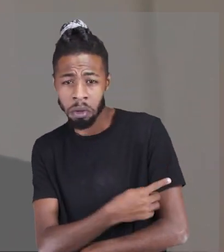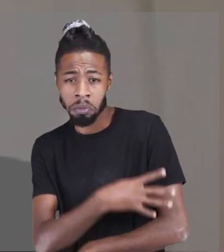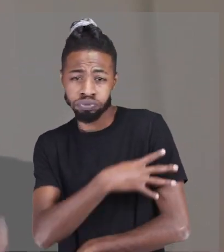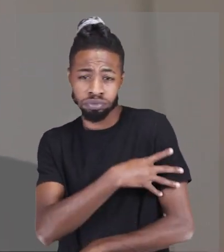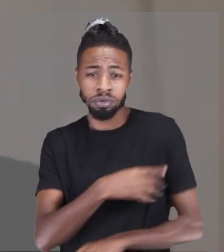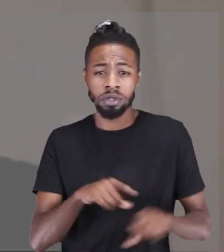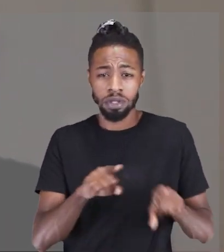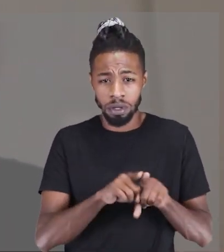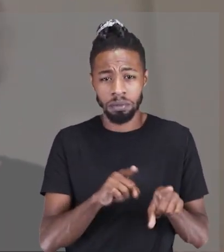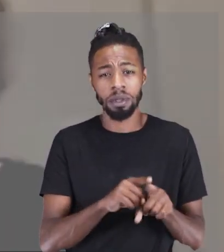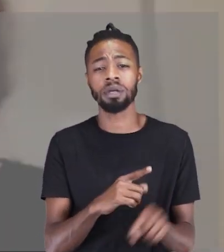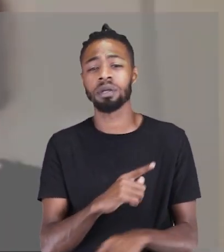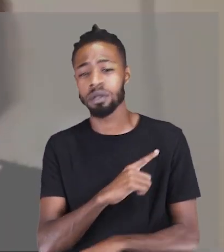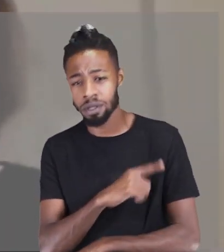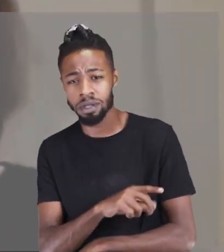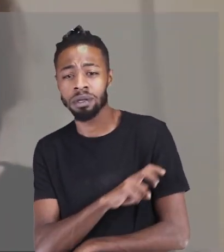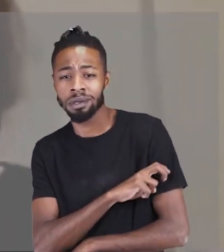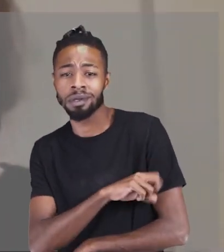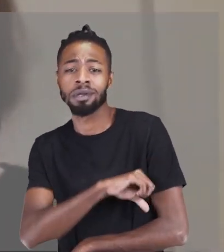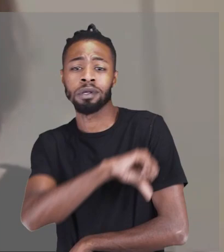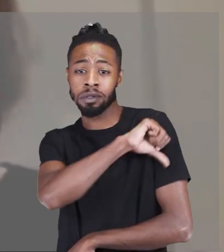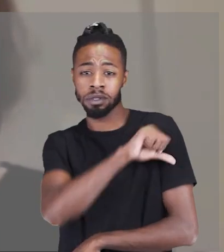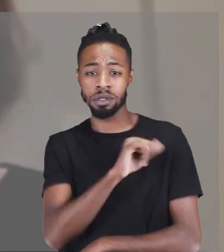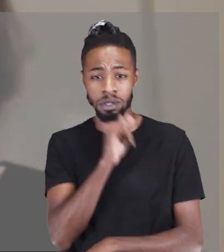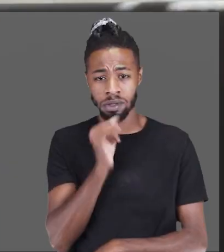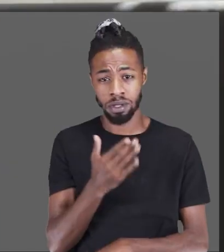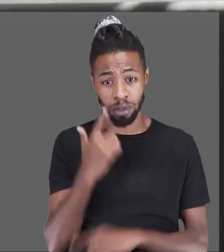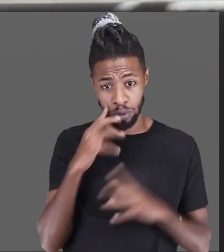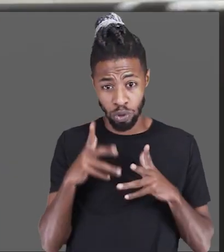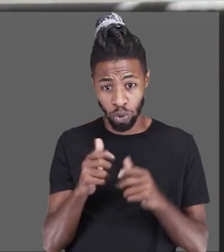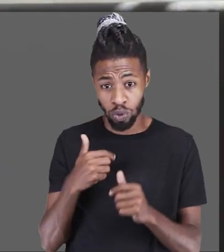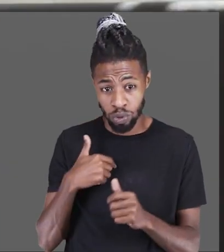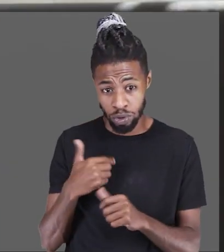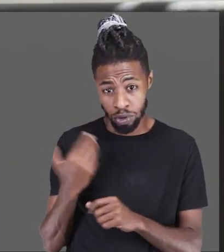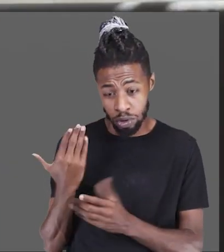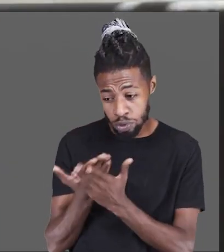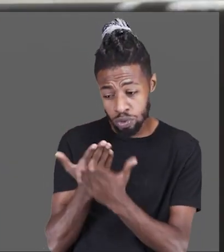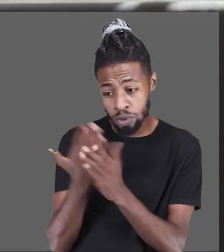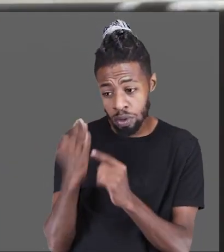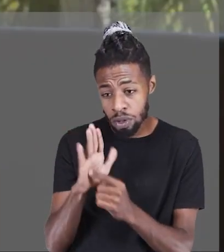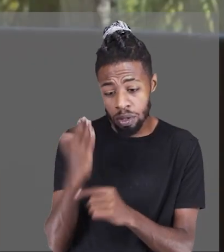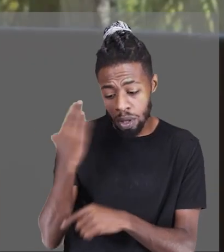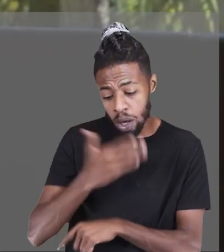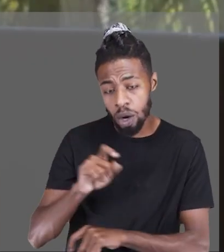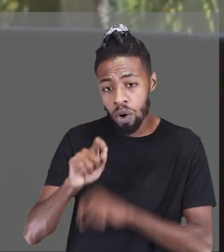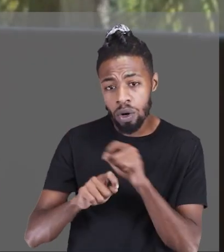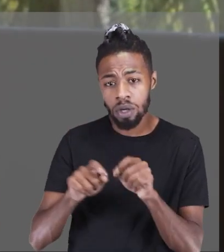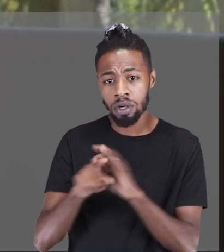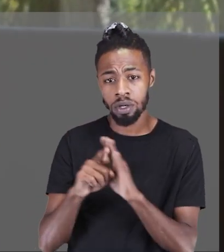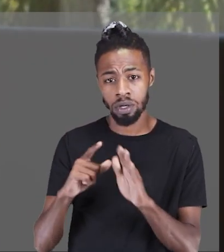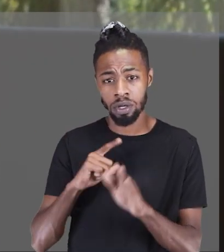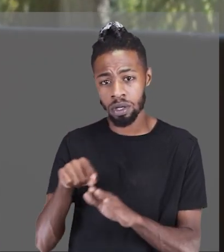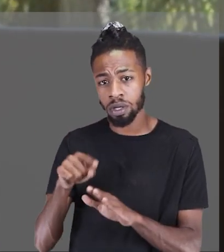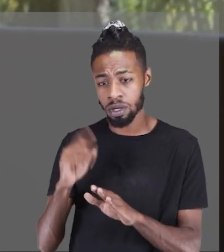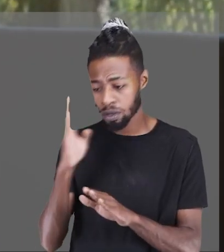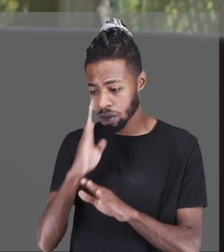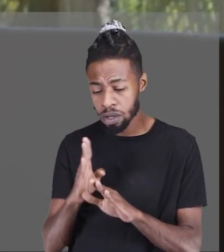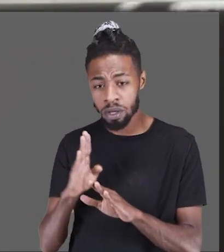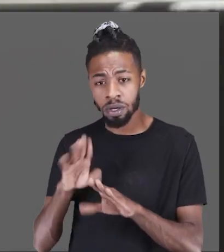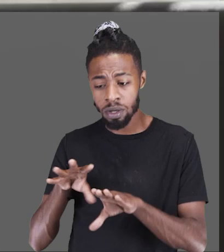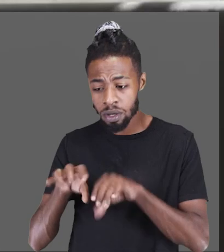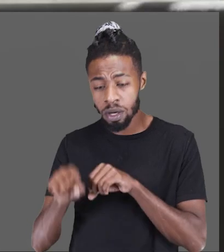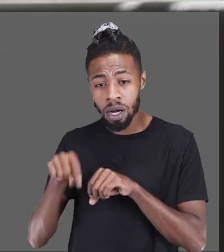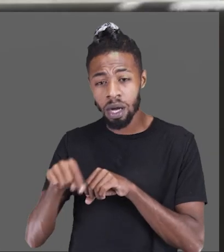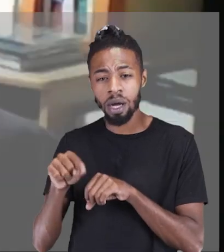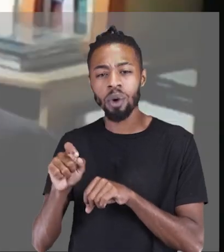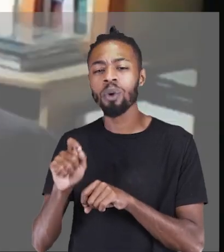educação infantil e passa pelo Fundo 1 e pelo Fundo 2. Todos os estudos mostram hoje que a formação no Brasil é muito teórica e